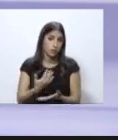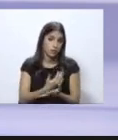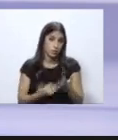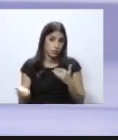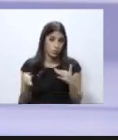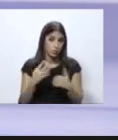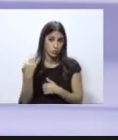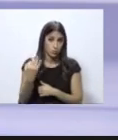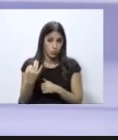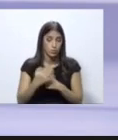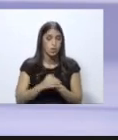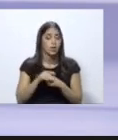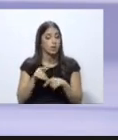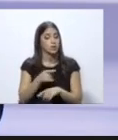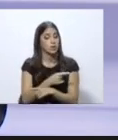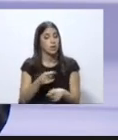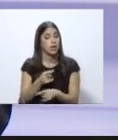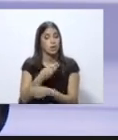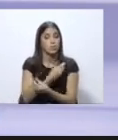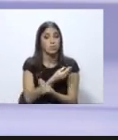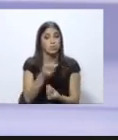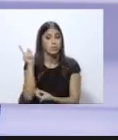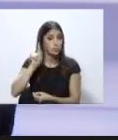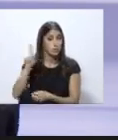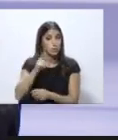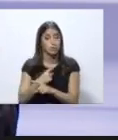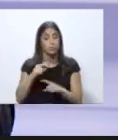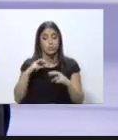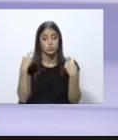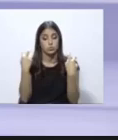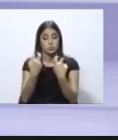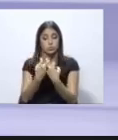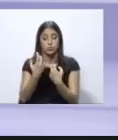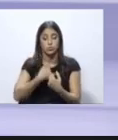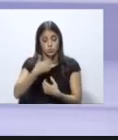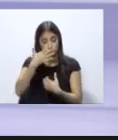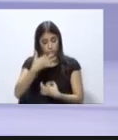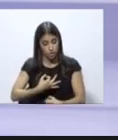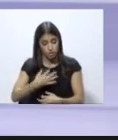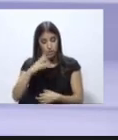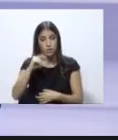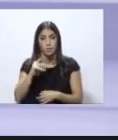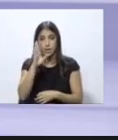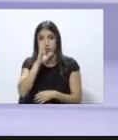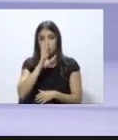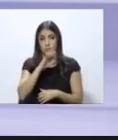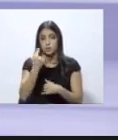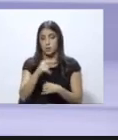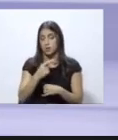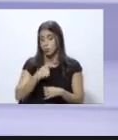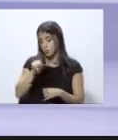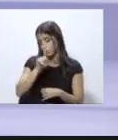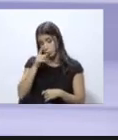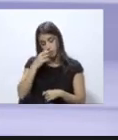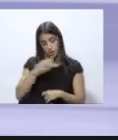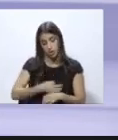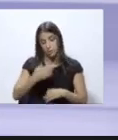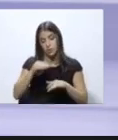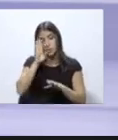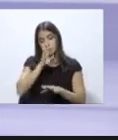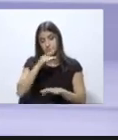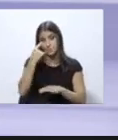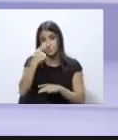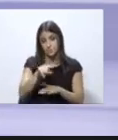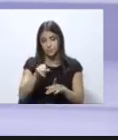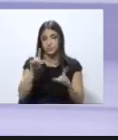SAD. E isto também é muito importante, porque os sócios... E depois temos uma outra certeza, mesmo que tenha havido, que eu não acredito que tenha havido,